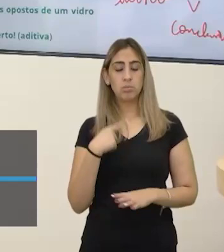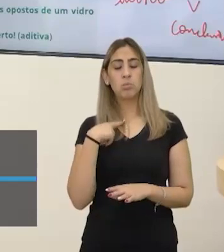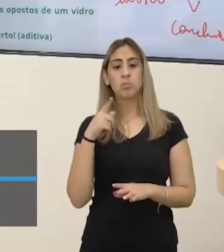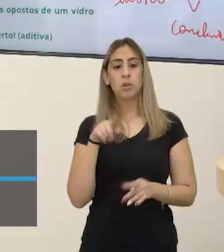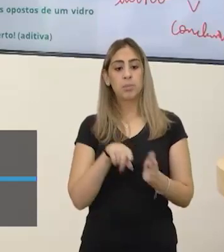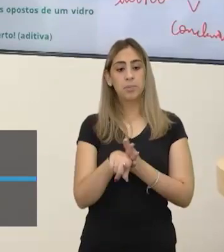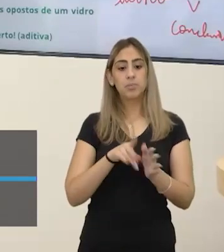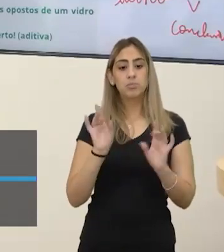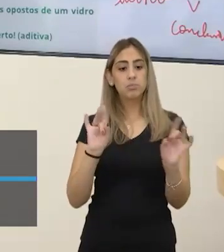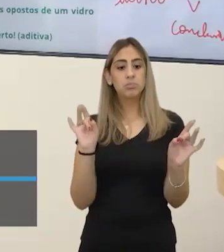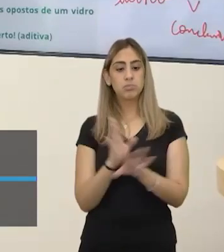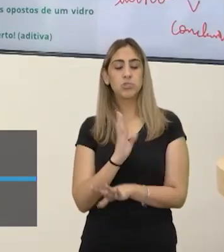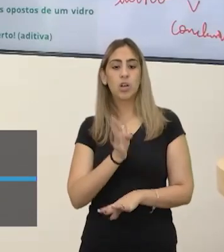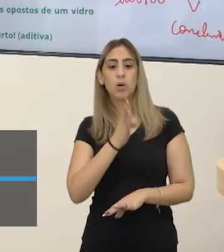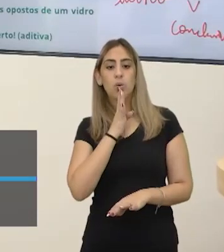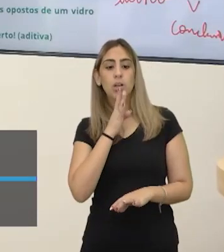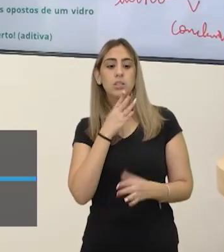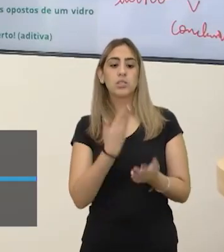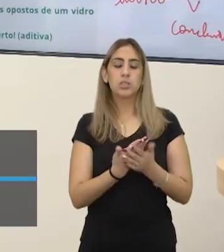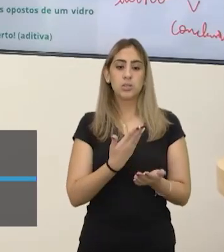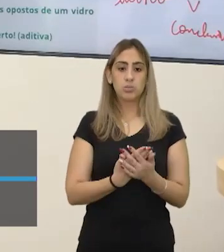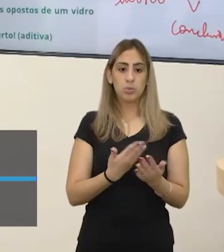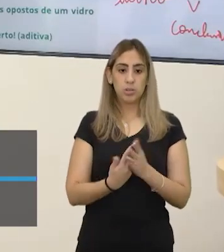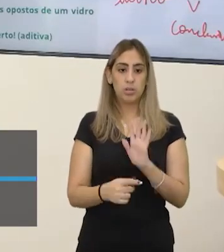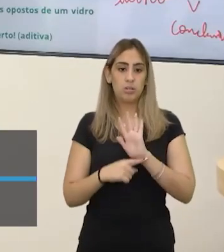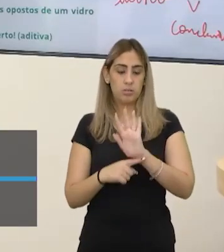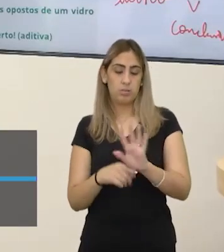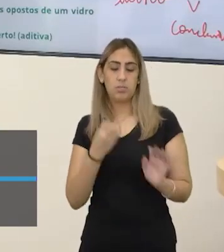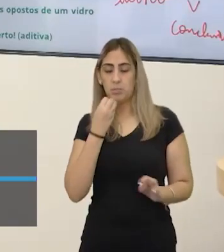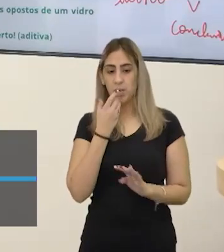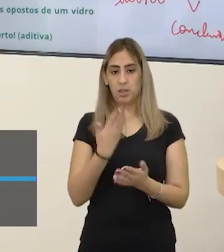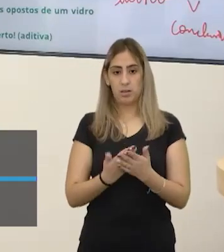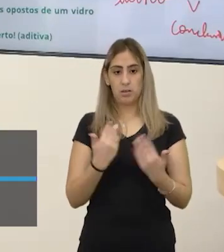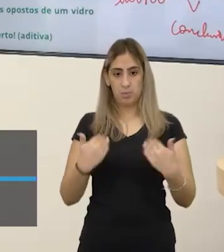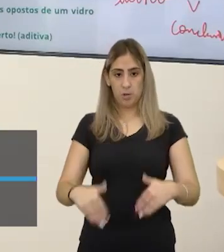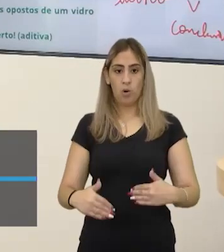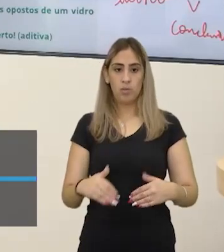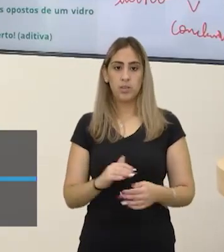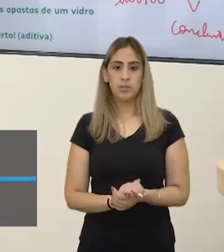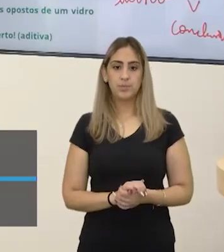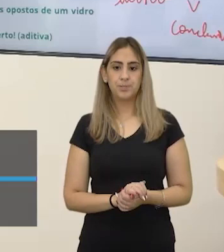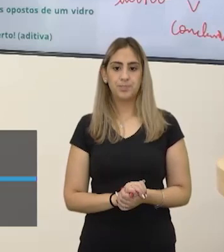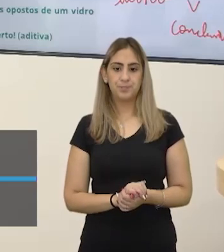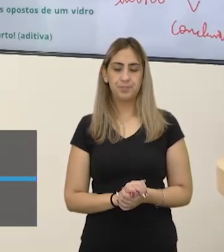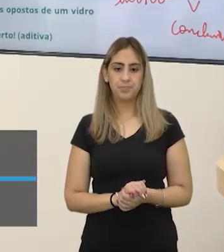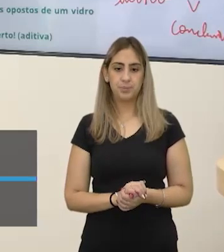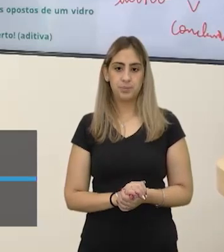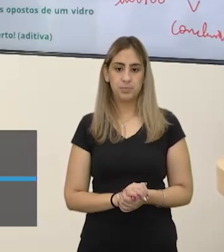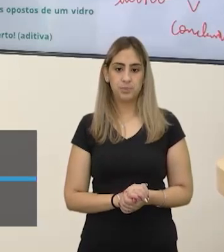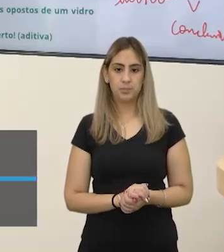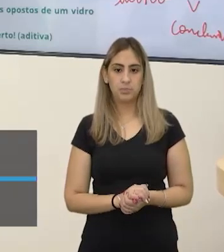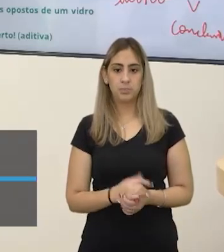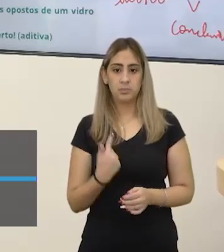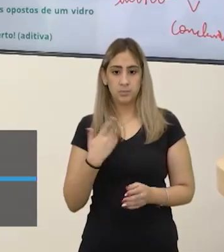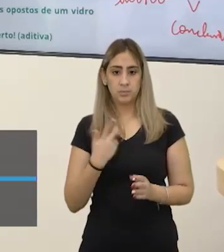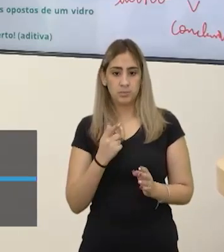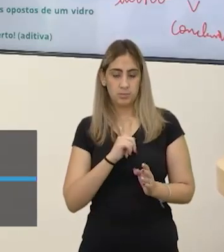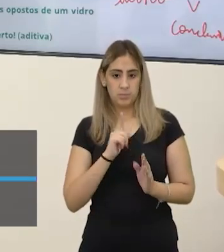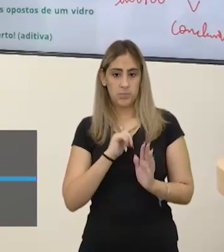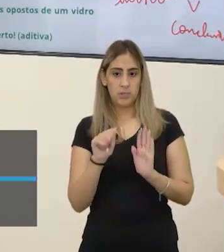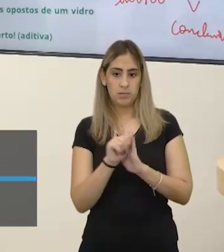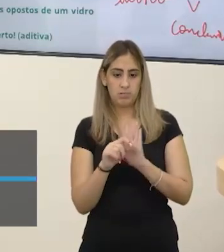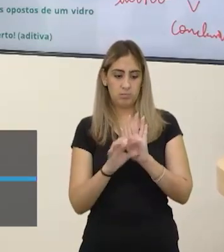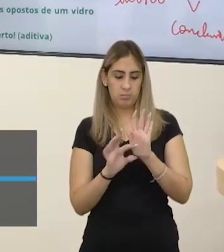já conhece, que é estudar garante ir bem na prova. Temos as alternativas também, que eu não dei nenhum exemplo aqui, né? A gente